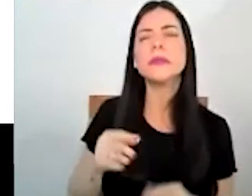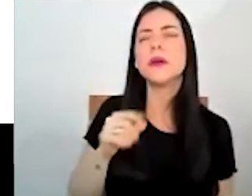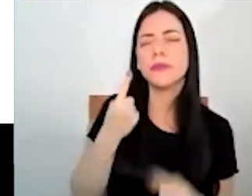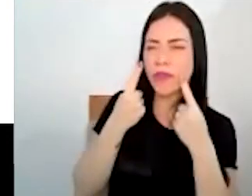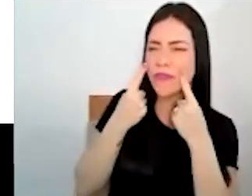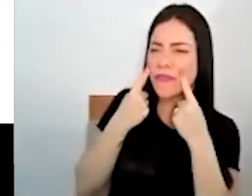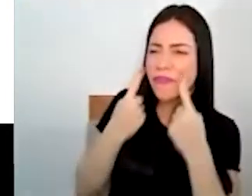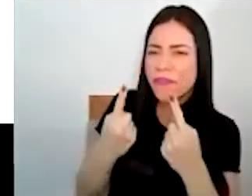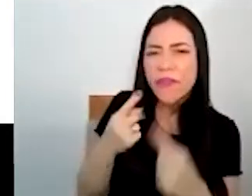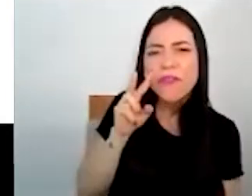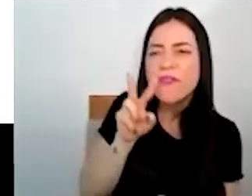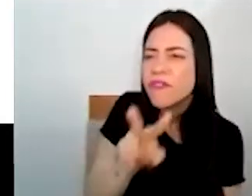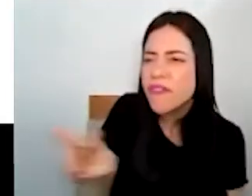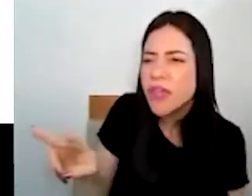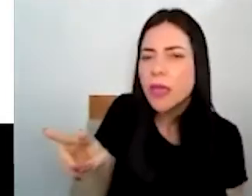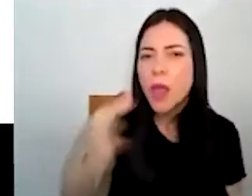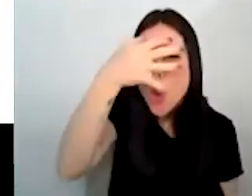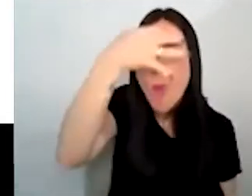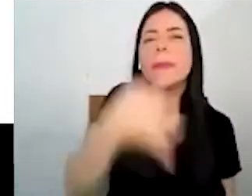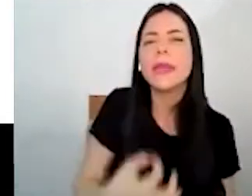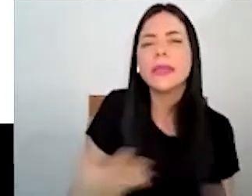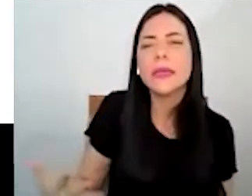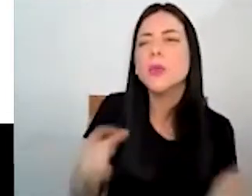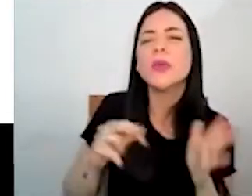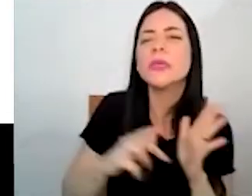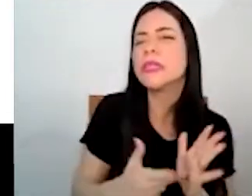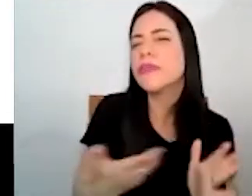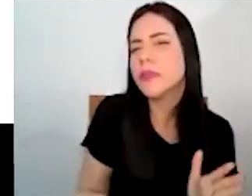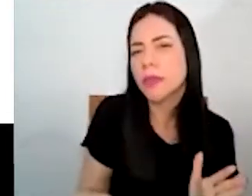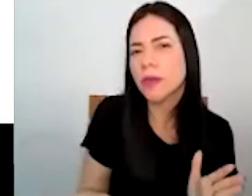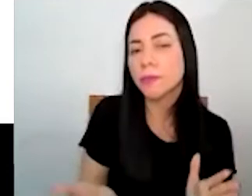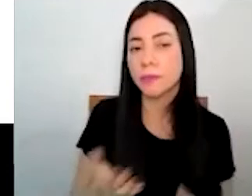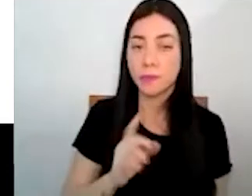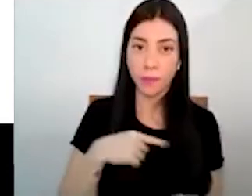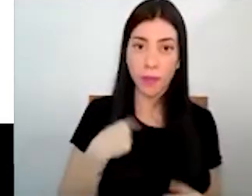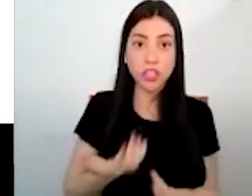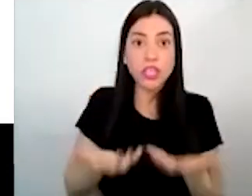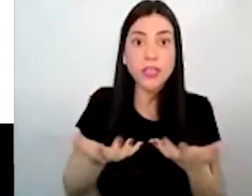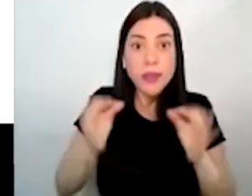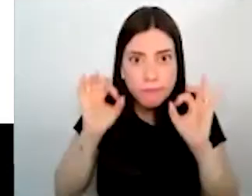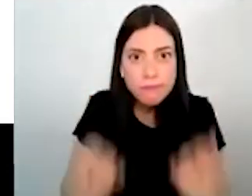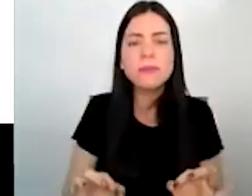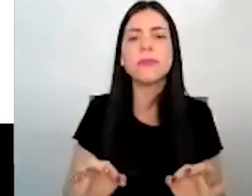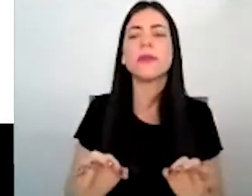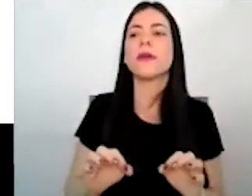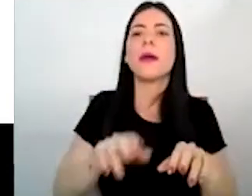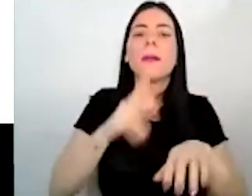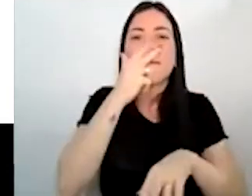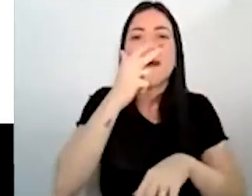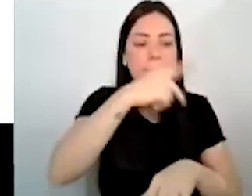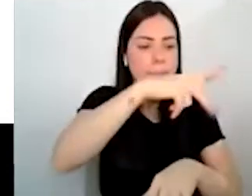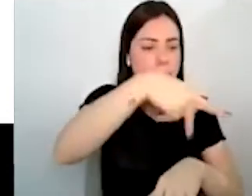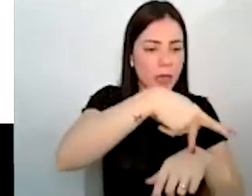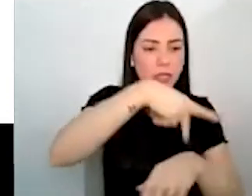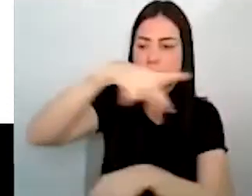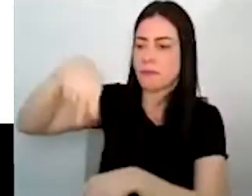coisa, compreender alguma coisa. O que a gente queria, no fim das contas, nessa mostra, ela era, de alguma maneira, encurtar essa distância geográfica, apresentar essa cultura. Como é